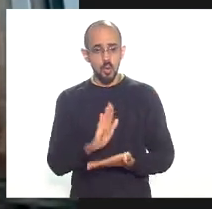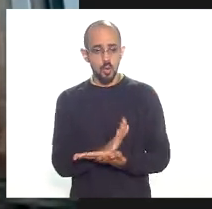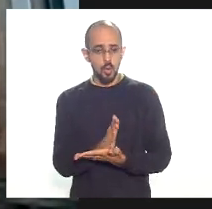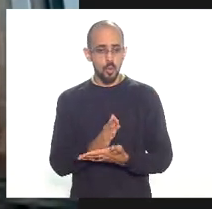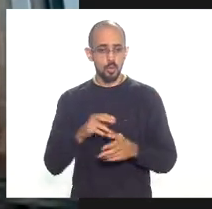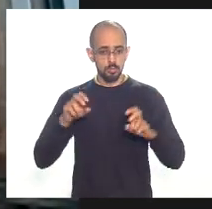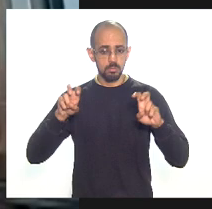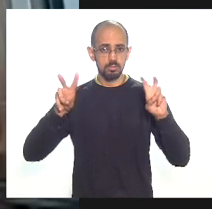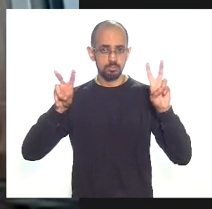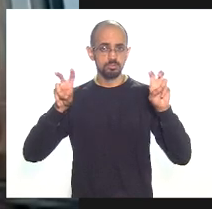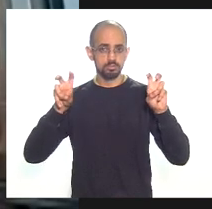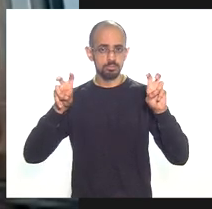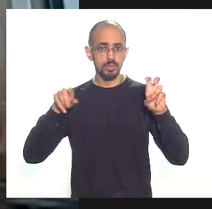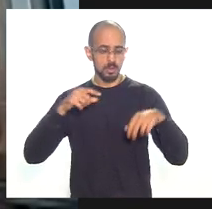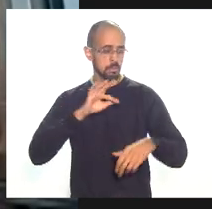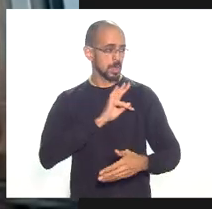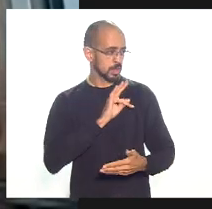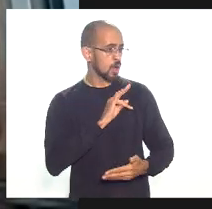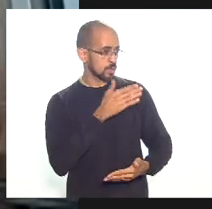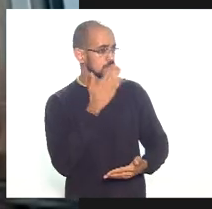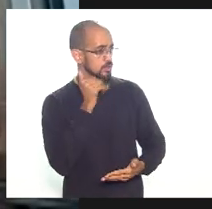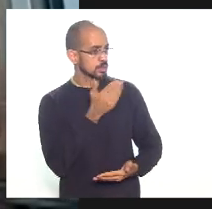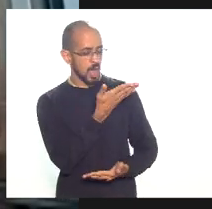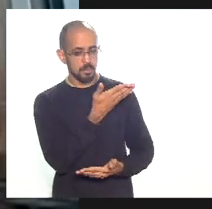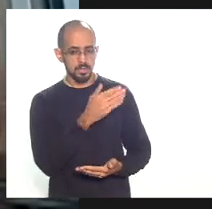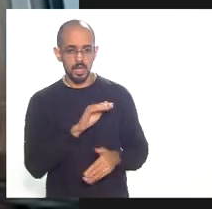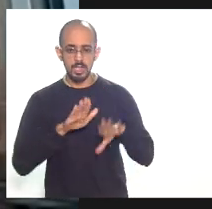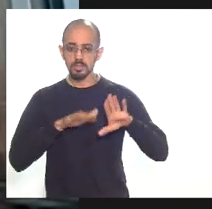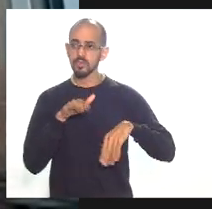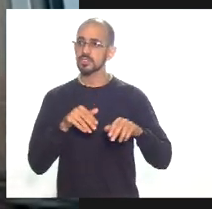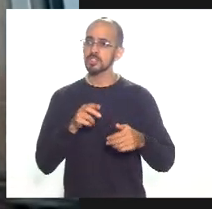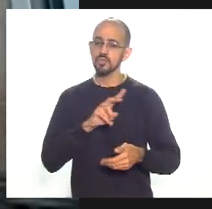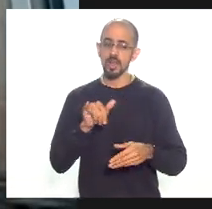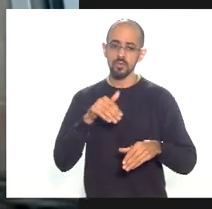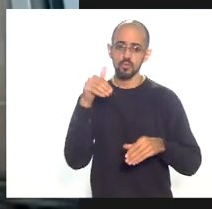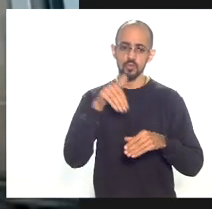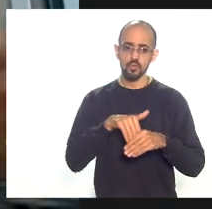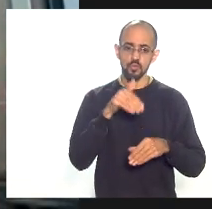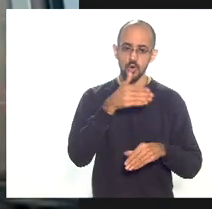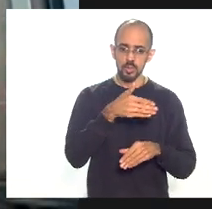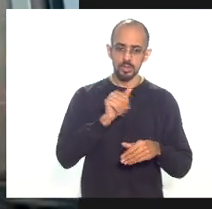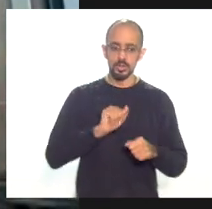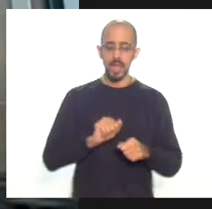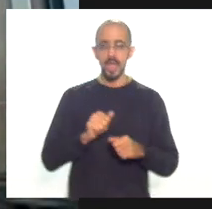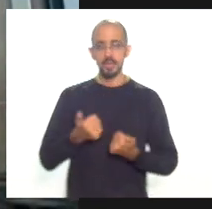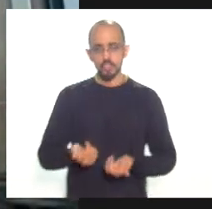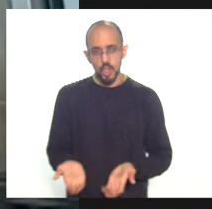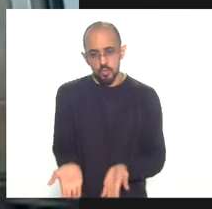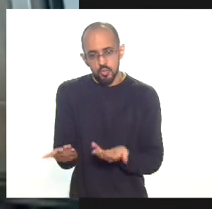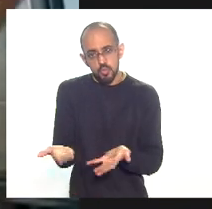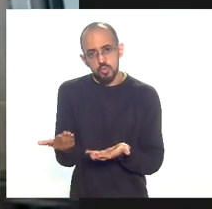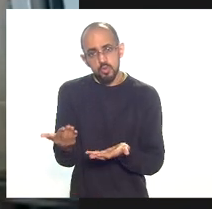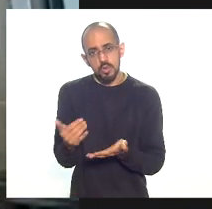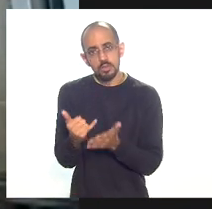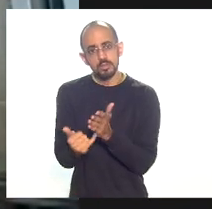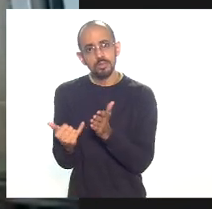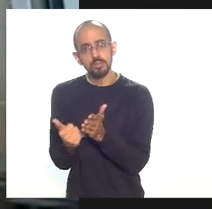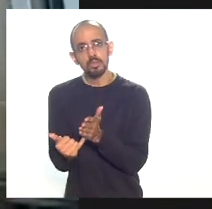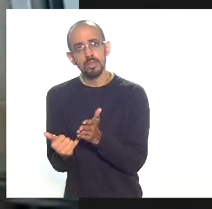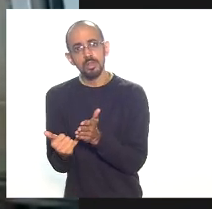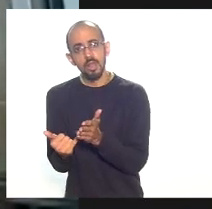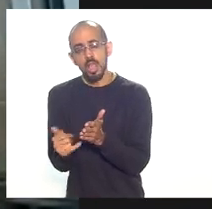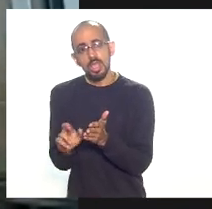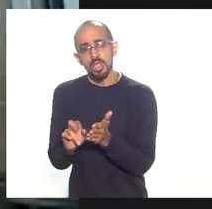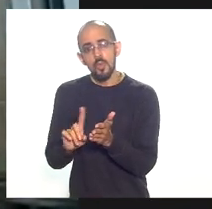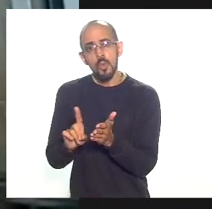e a senhora está aí há bastante tempo quanto eu que na hora de votar em determinadas questões que fazem incentivos fiscais não importa se está de direita e esquerda ele já